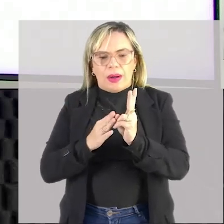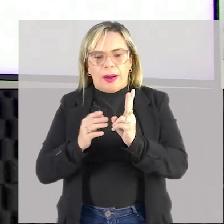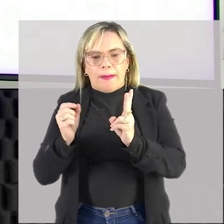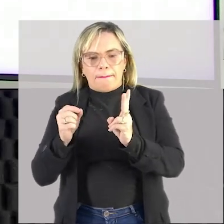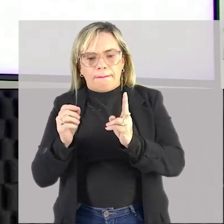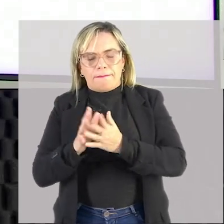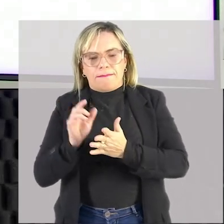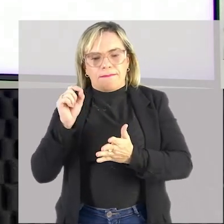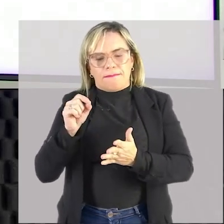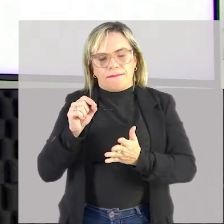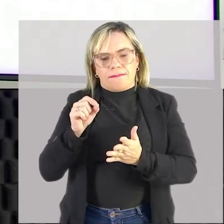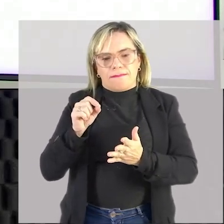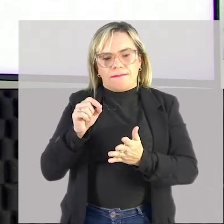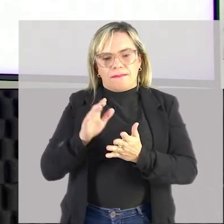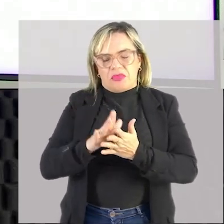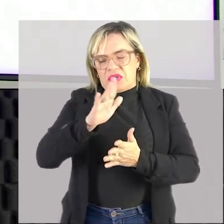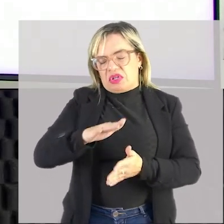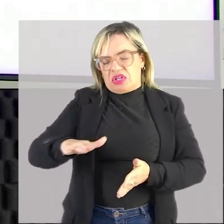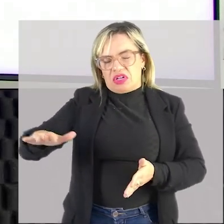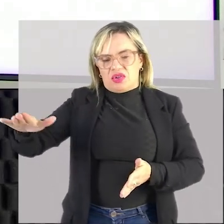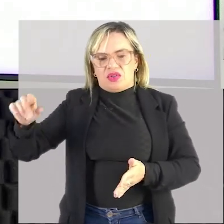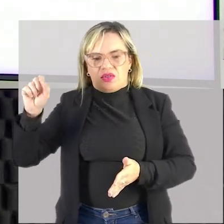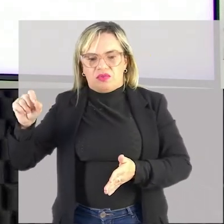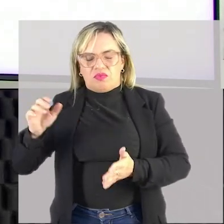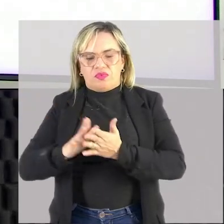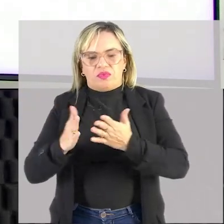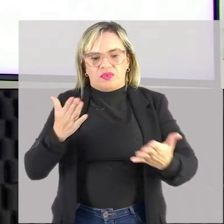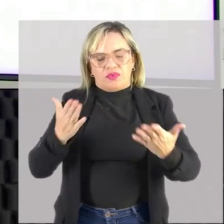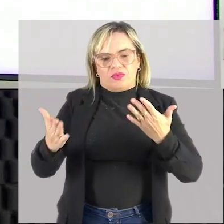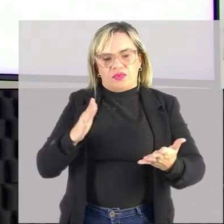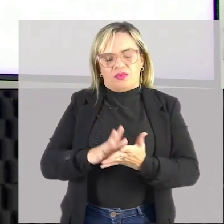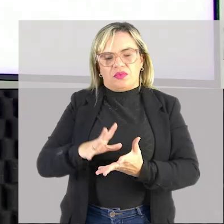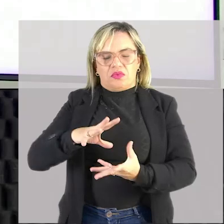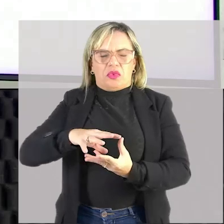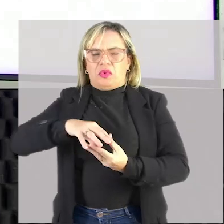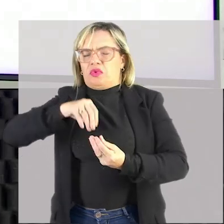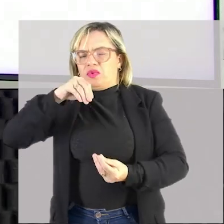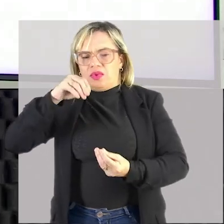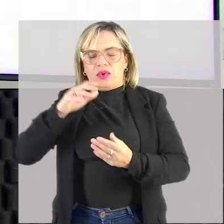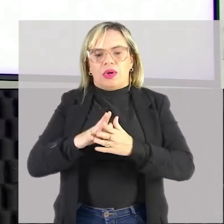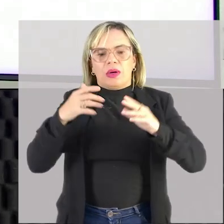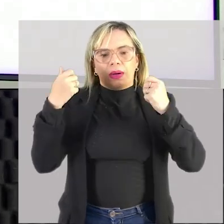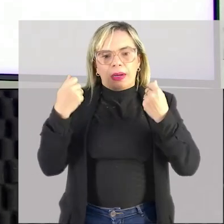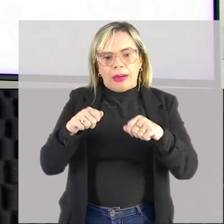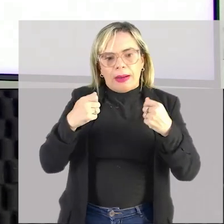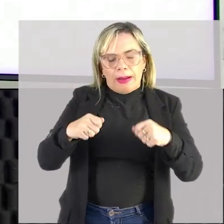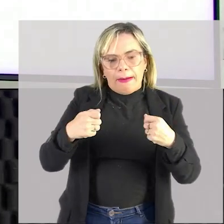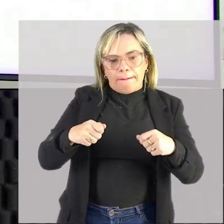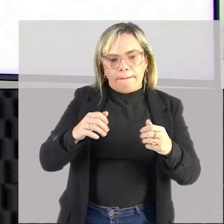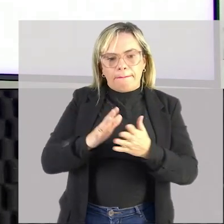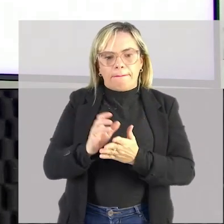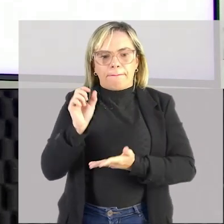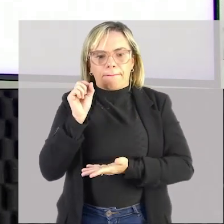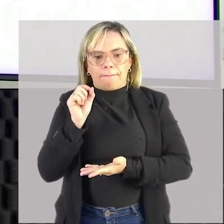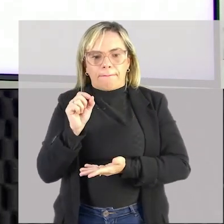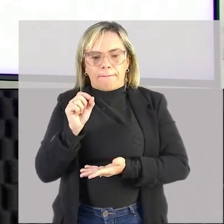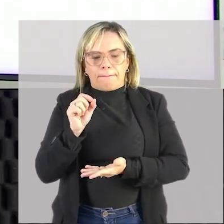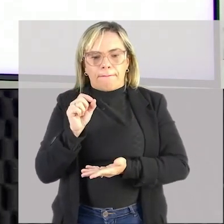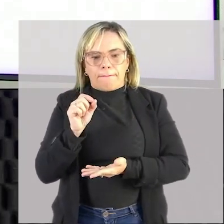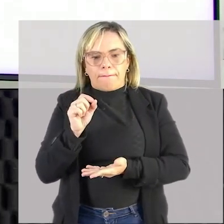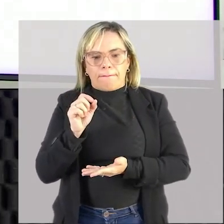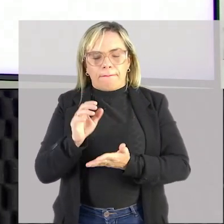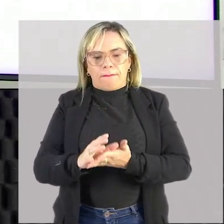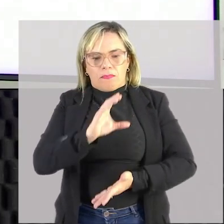né, tidos enquanto crianças, então, espiritualmente, eles precisavam, né, de estarem